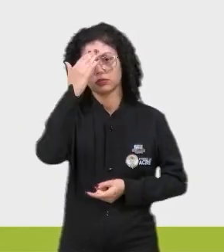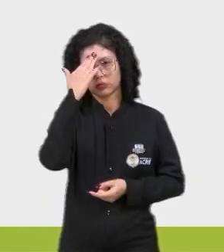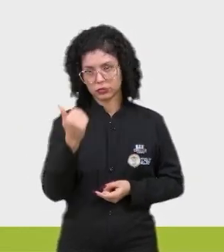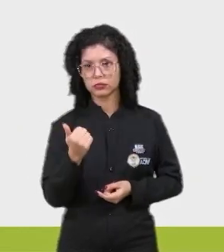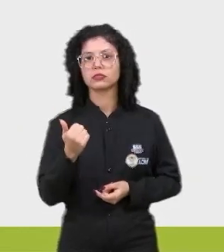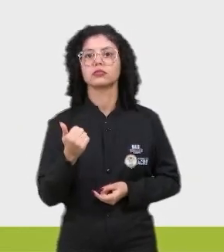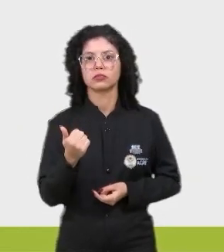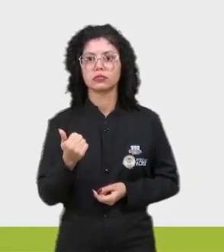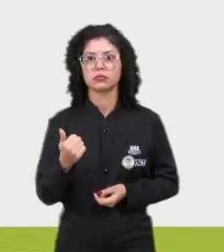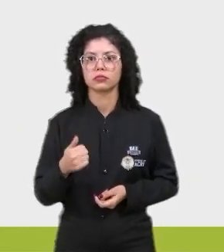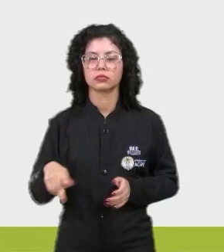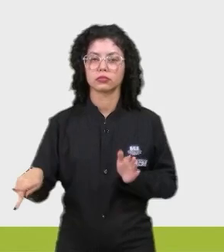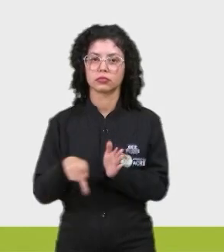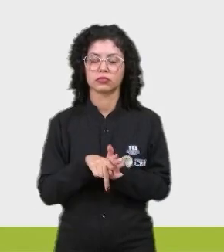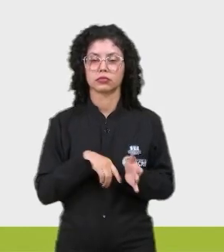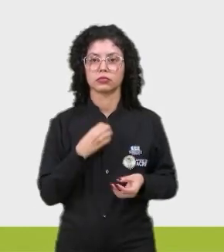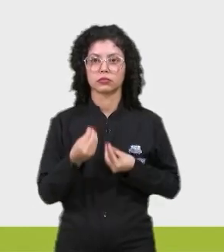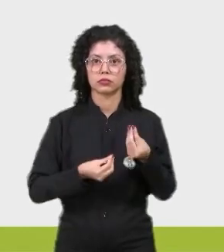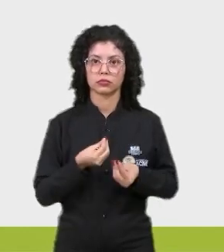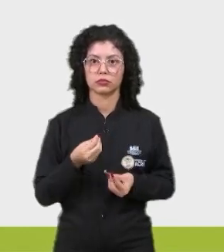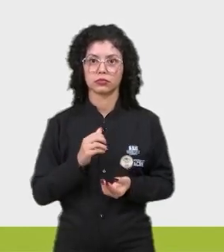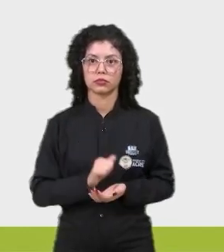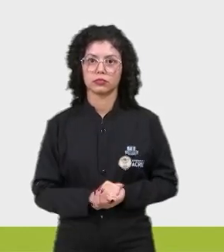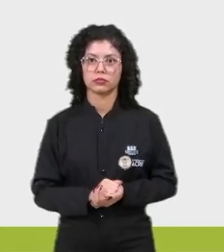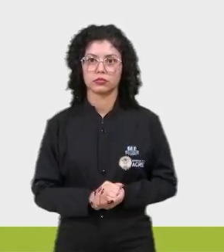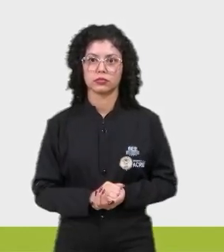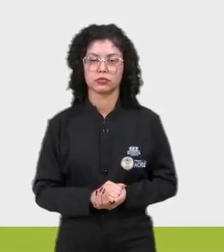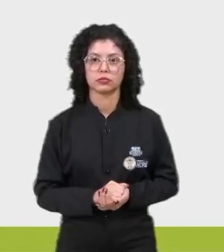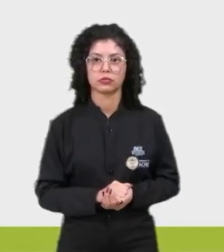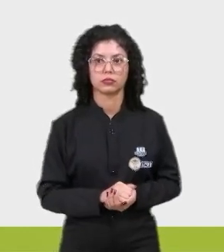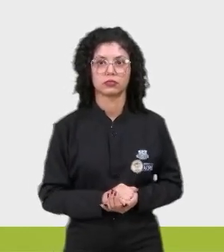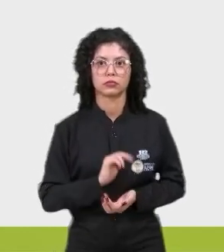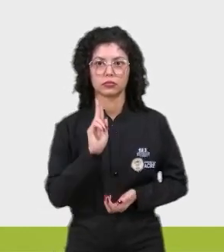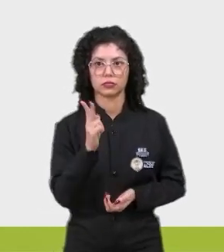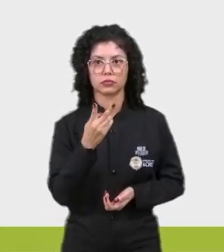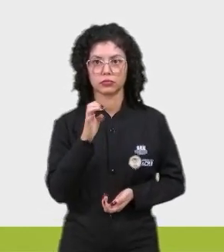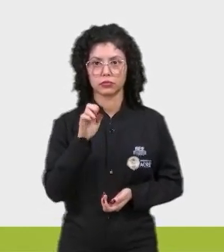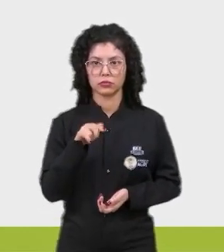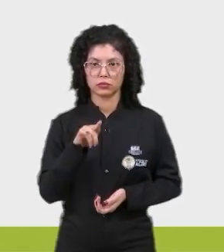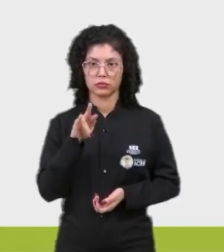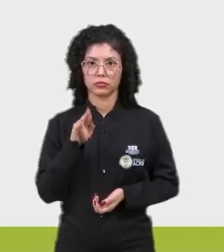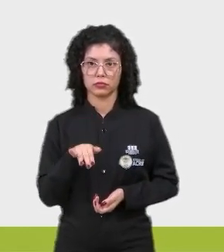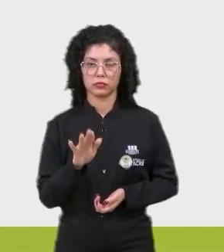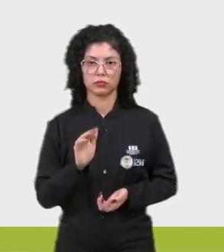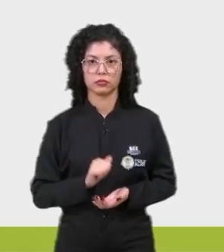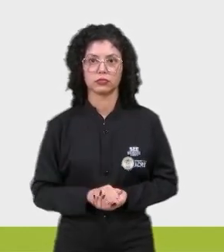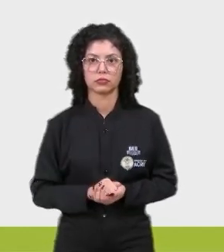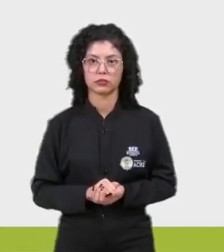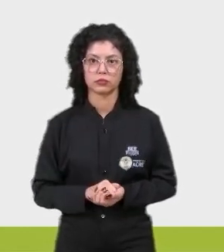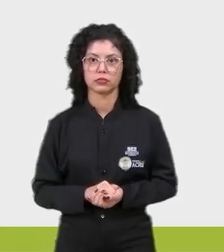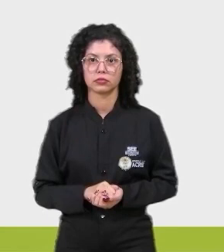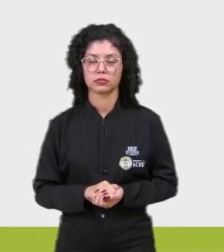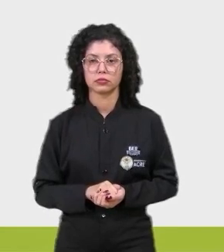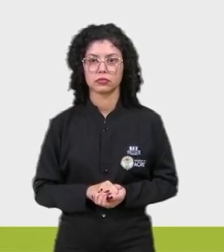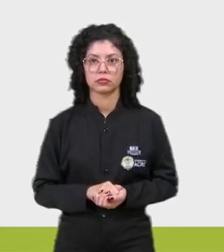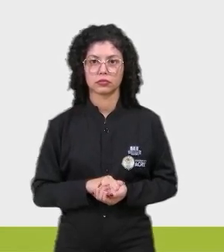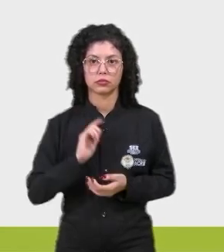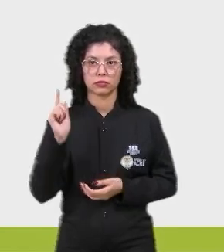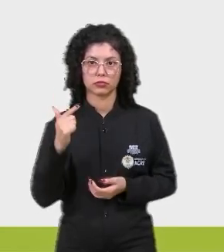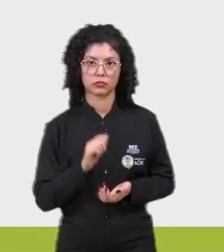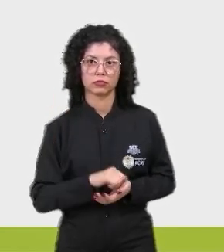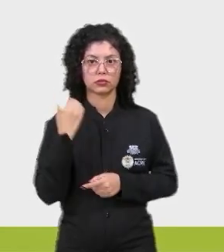a sabedoria empregada ao gastá-lo. Henry Ford, né? Que citação sábia.